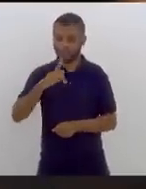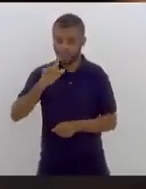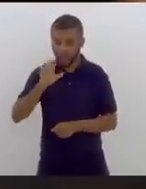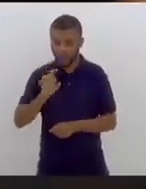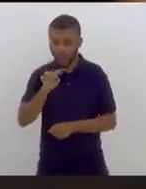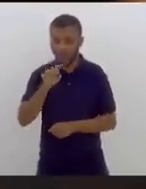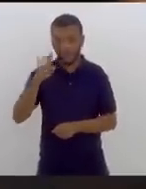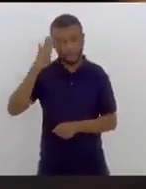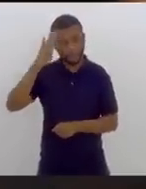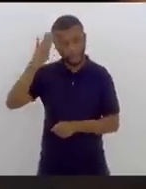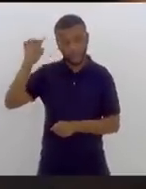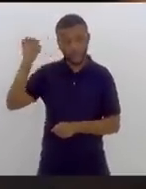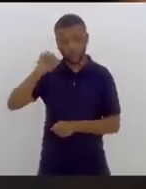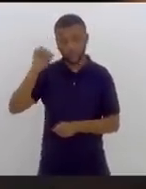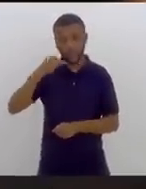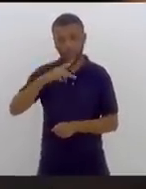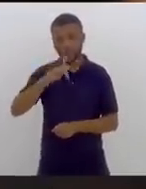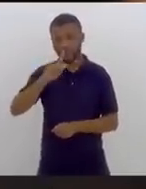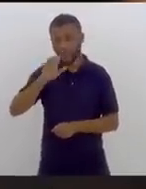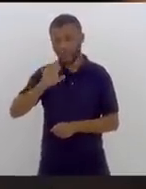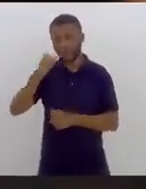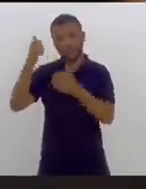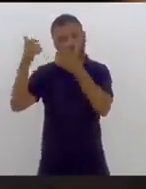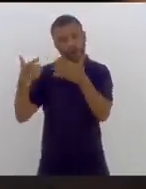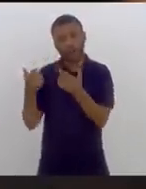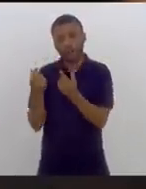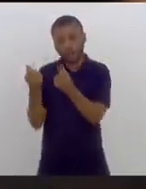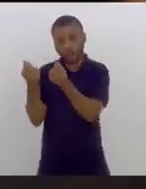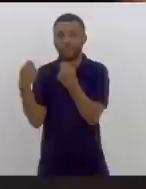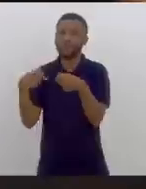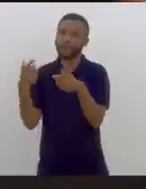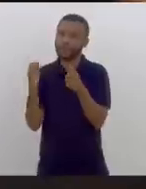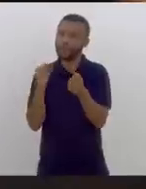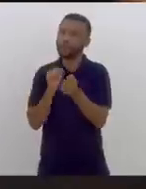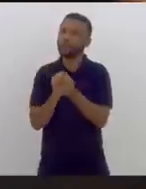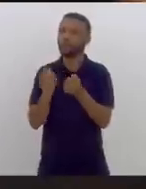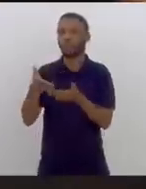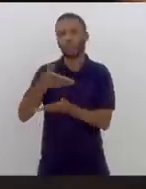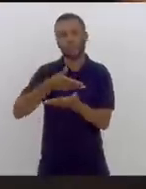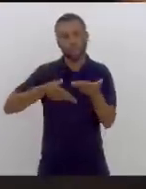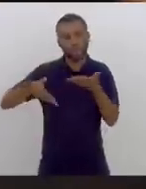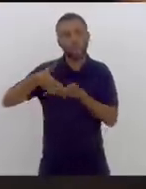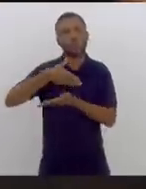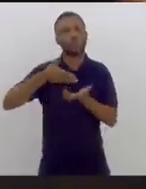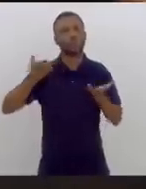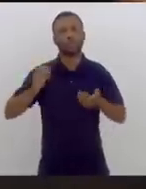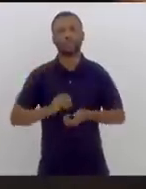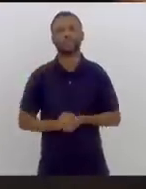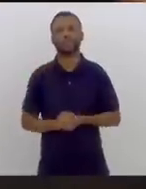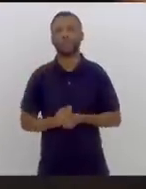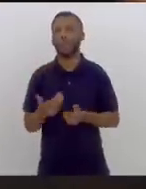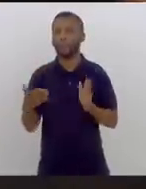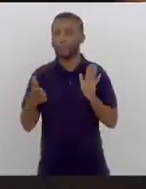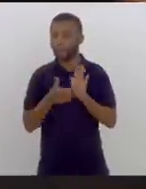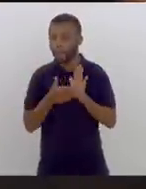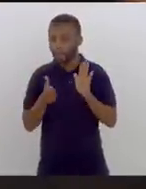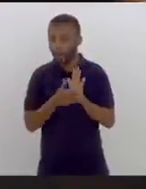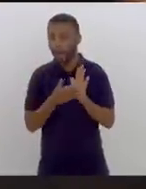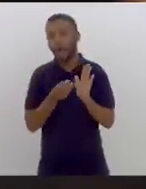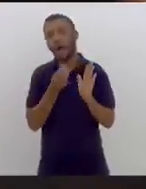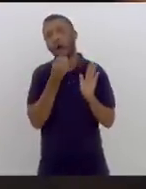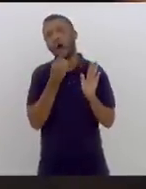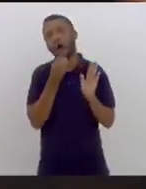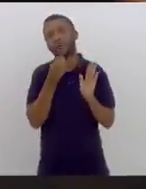É principalmente a PG onde se fala de dinheiro tem que estar junto eu venho aqui propor logicamente